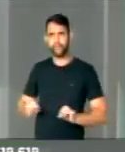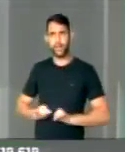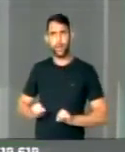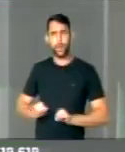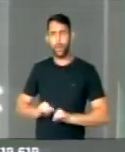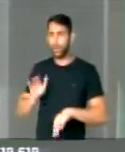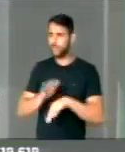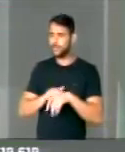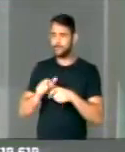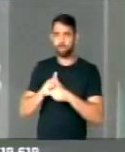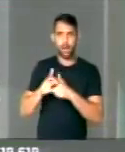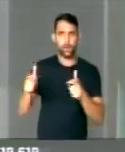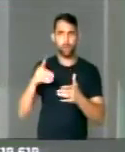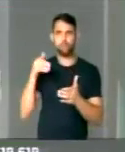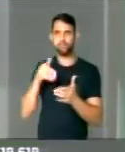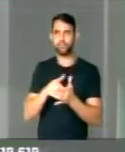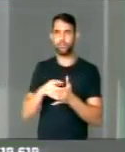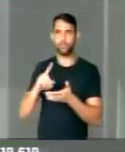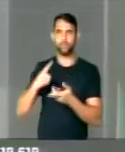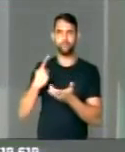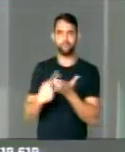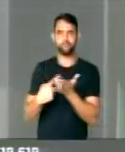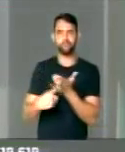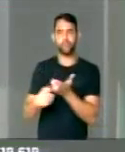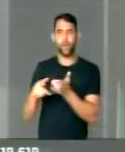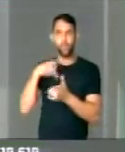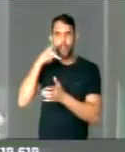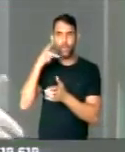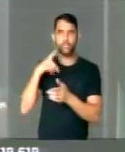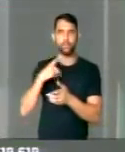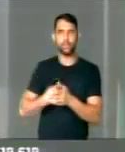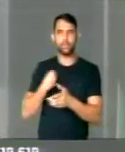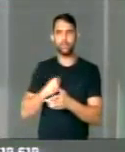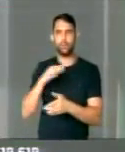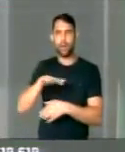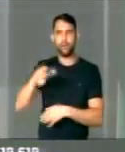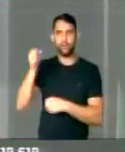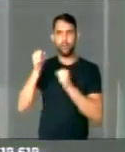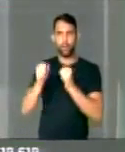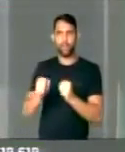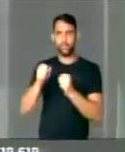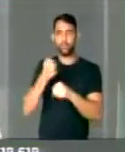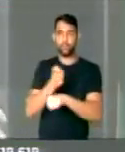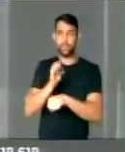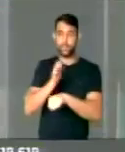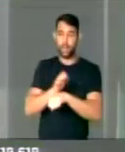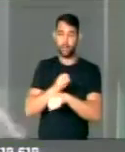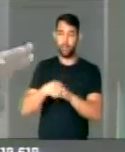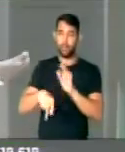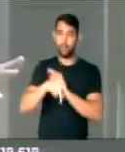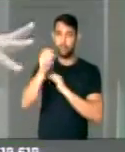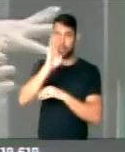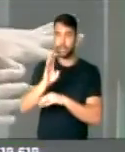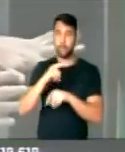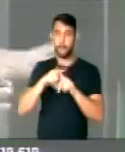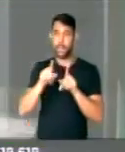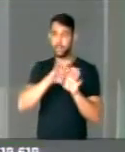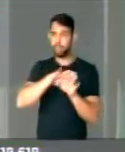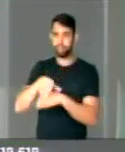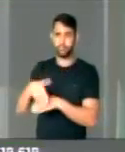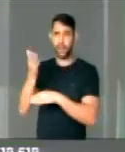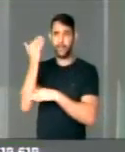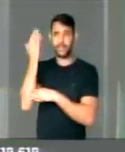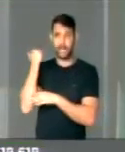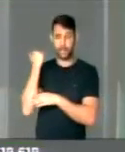com uma das maiores e últimas oligarquias que exerceu o poder político no estado e no país. Mas isso é página